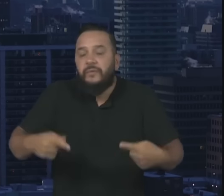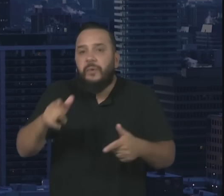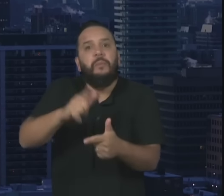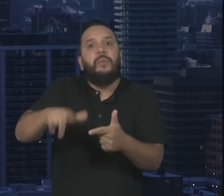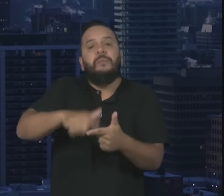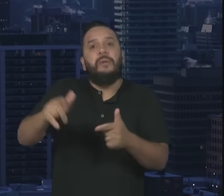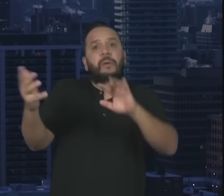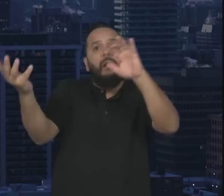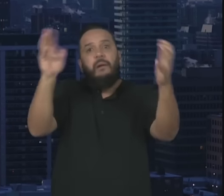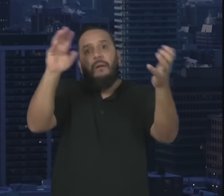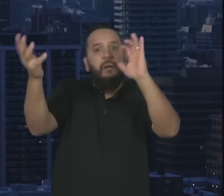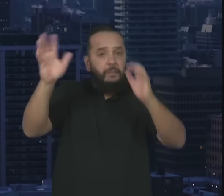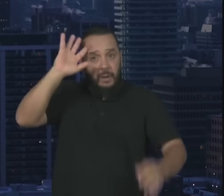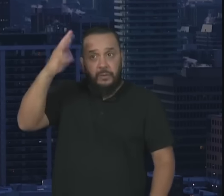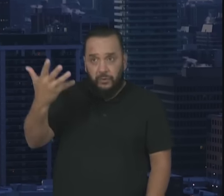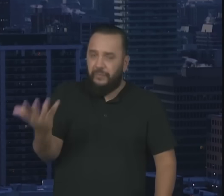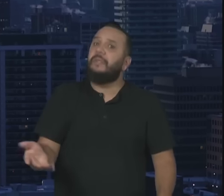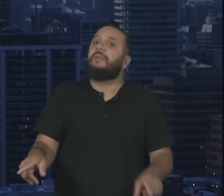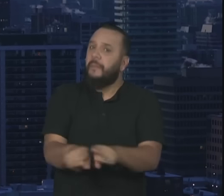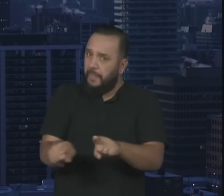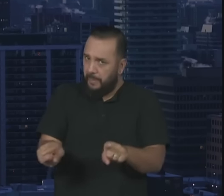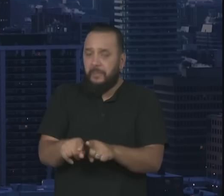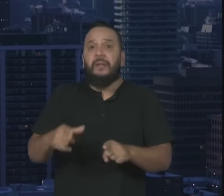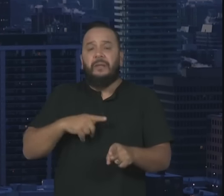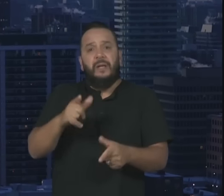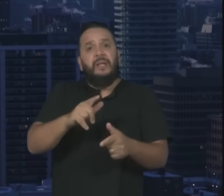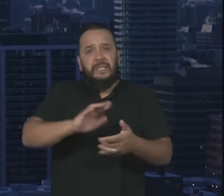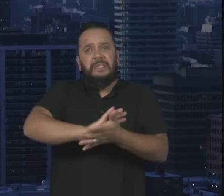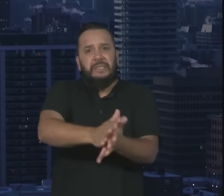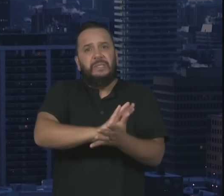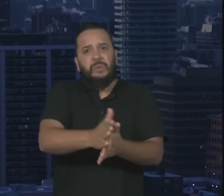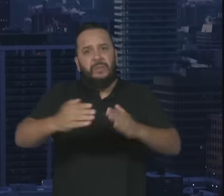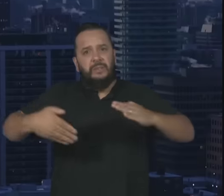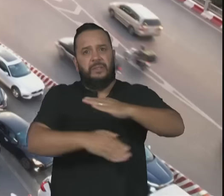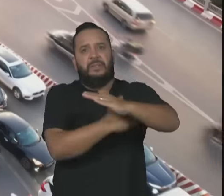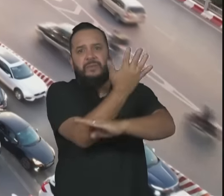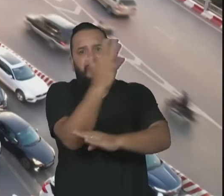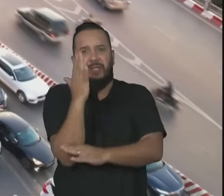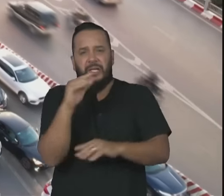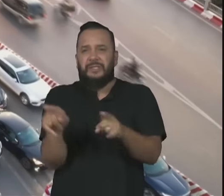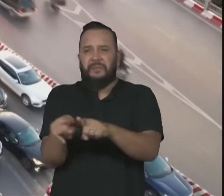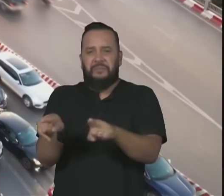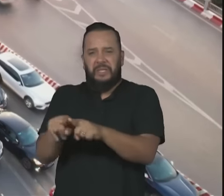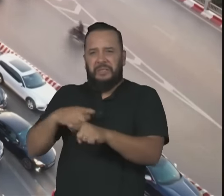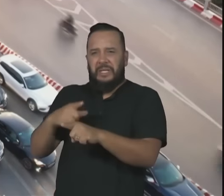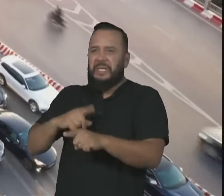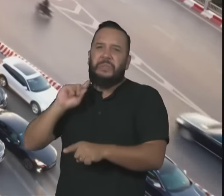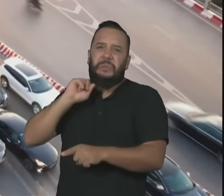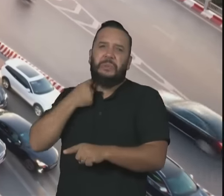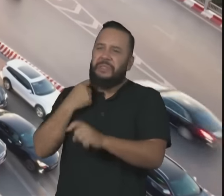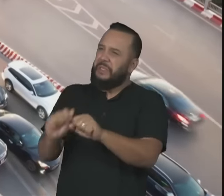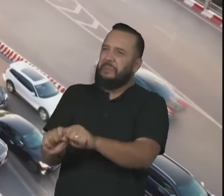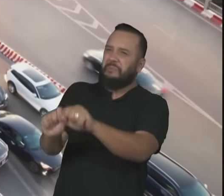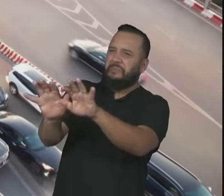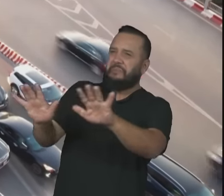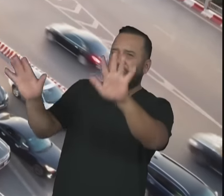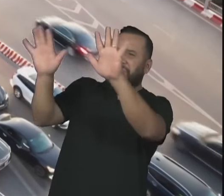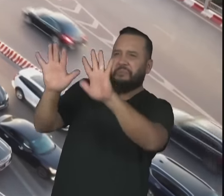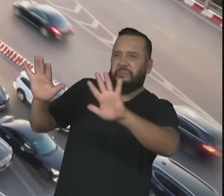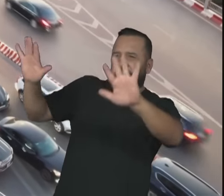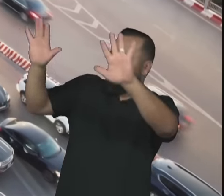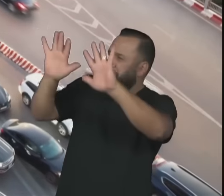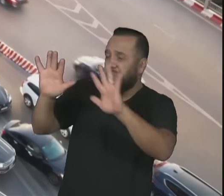que também, por conexão, é uma crise da biodiversidade, é uma crise da poluição. Quando nós atuamos em políticas